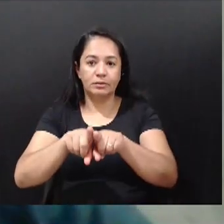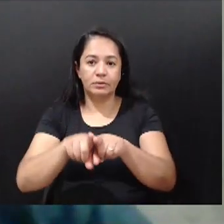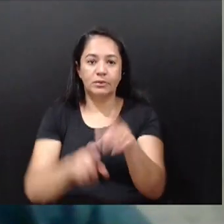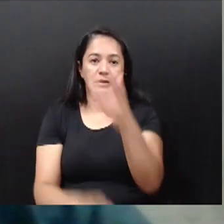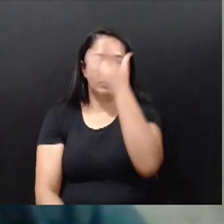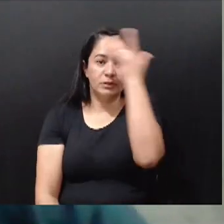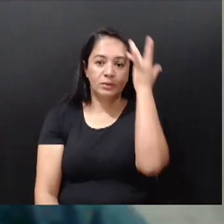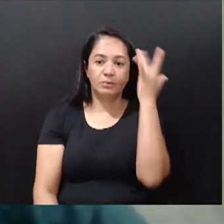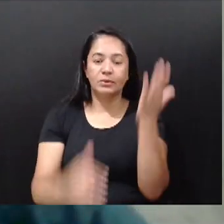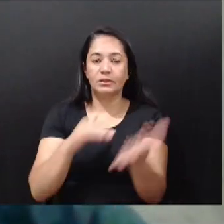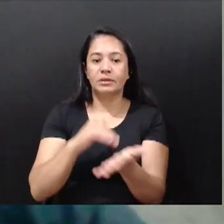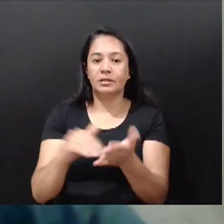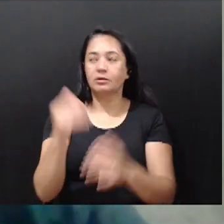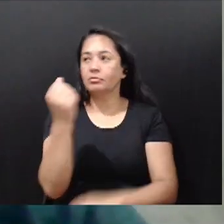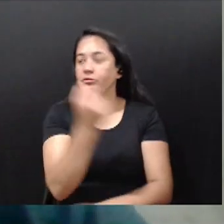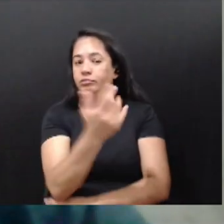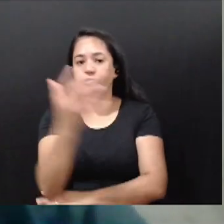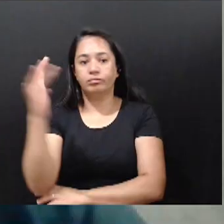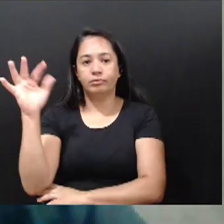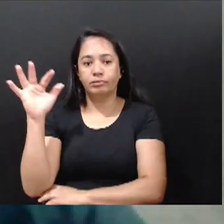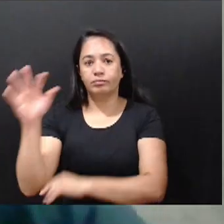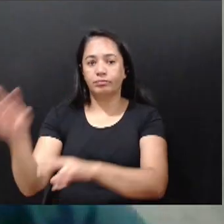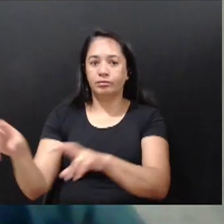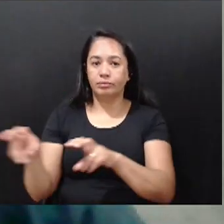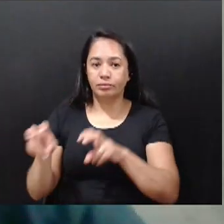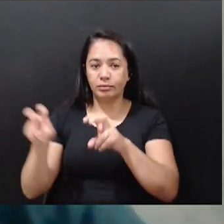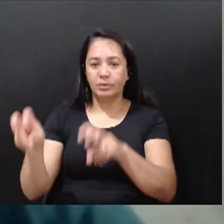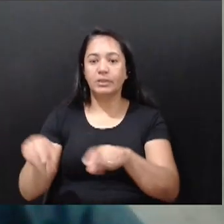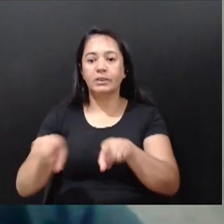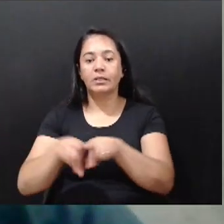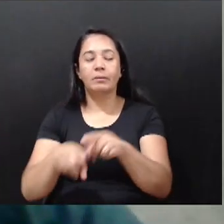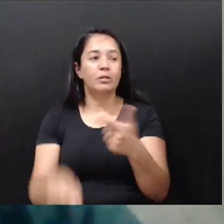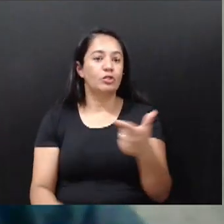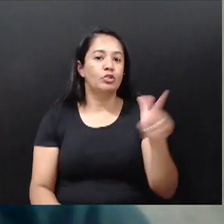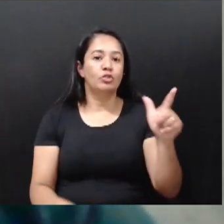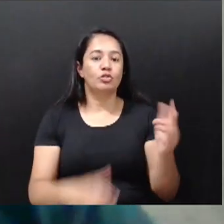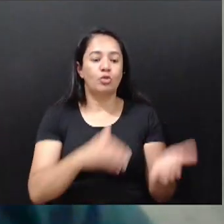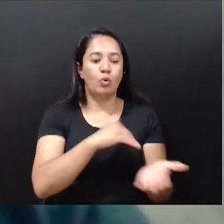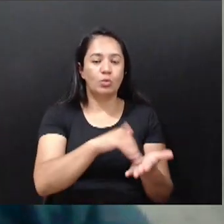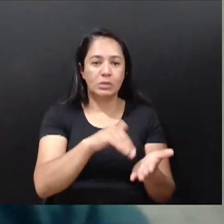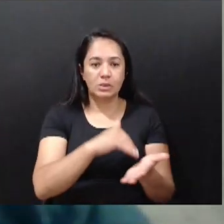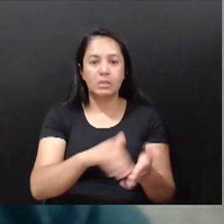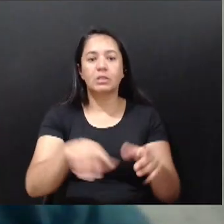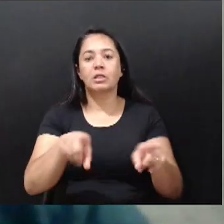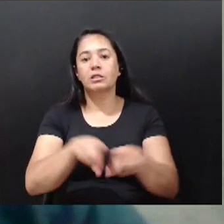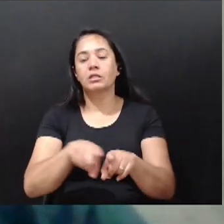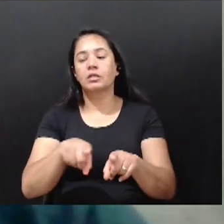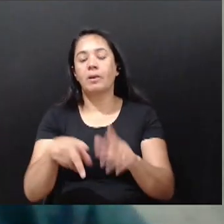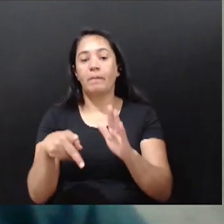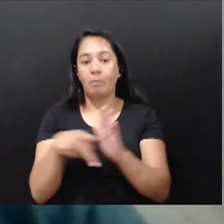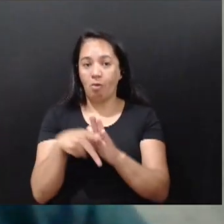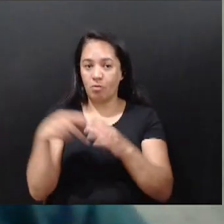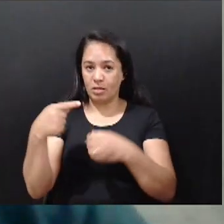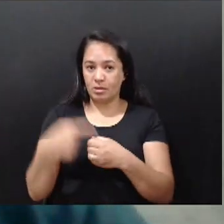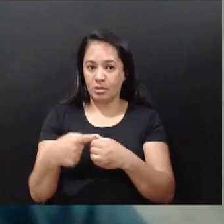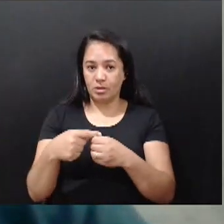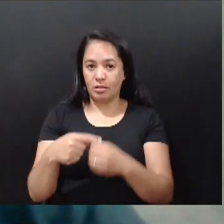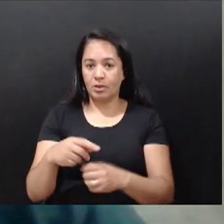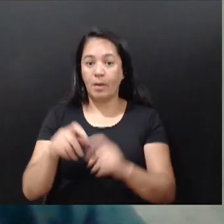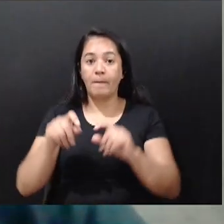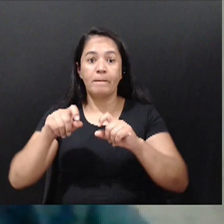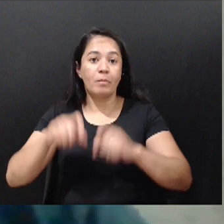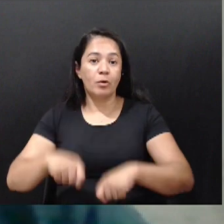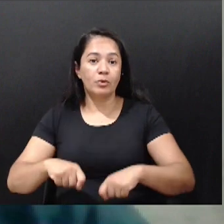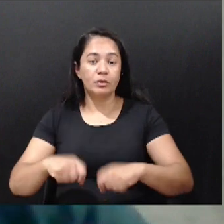Ambiente, da Secretaria da Agricultura e até de outras secretarias, né, da cidade, vão poder receber